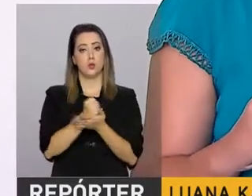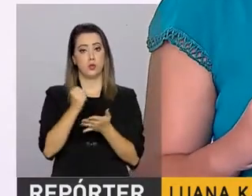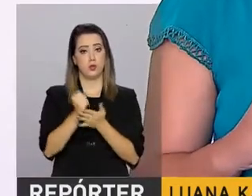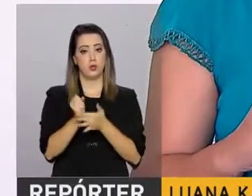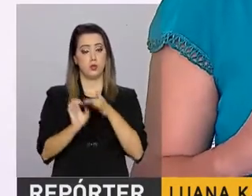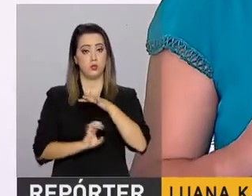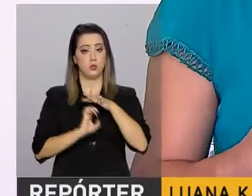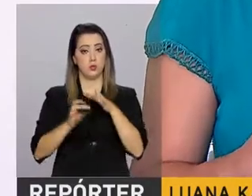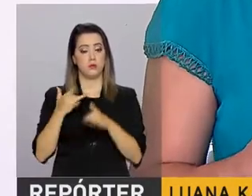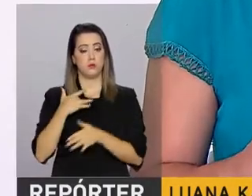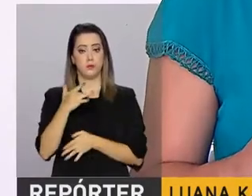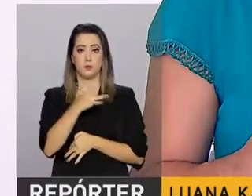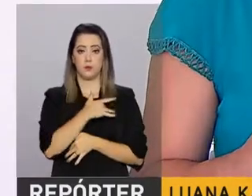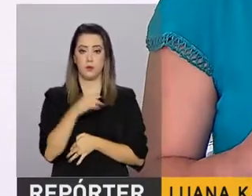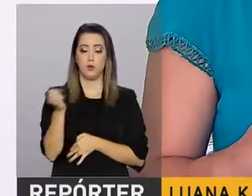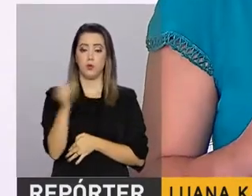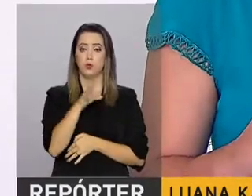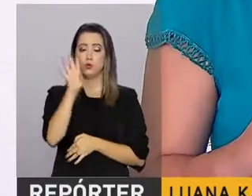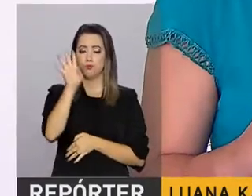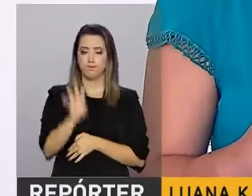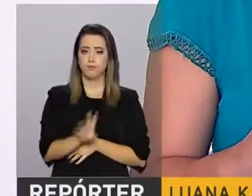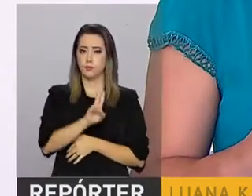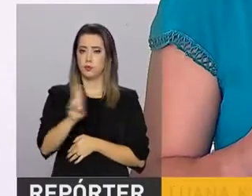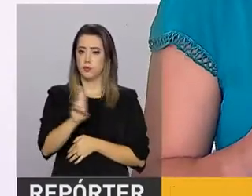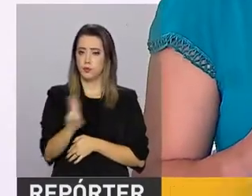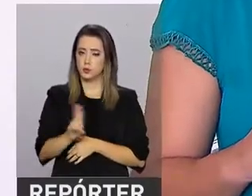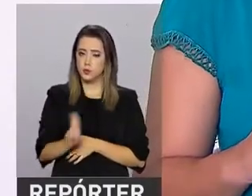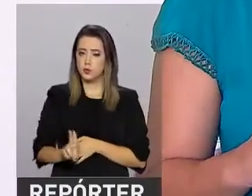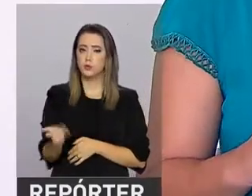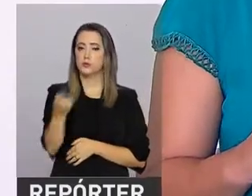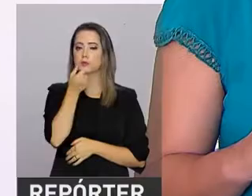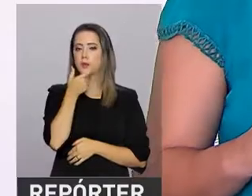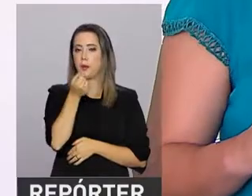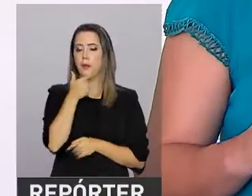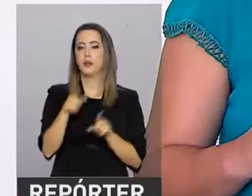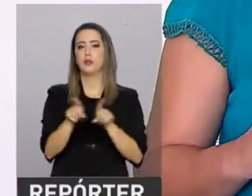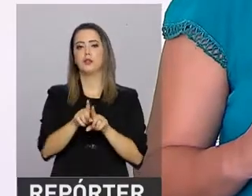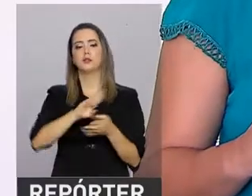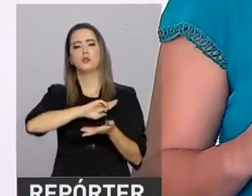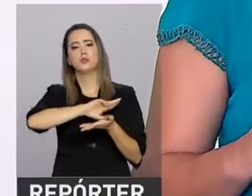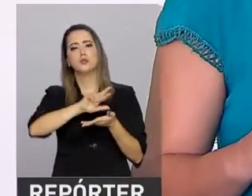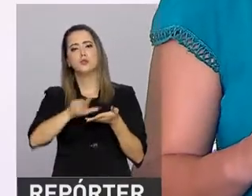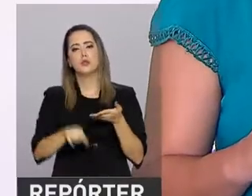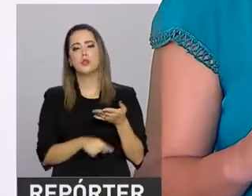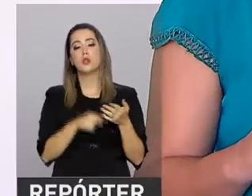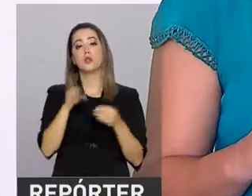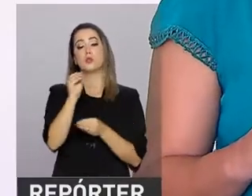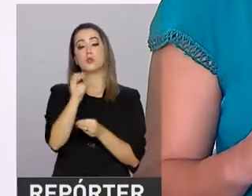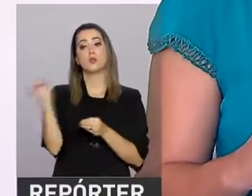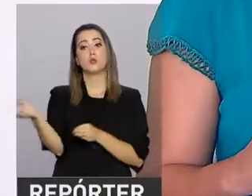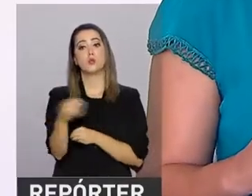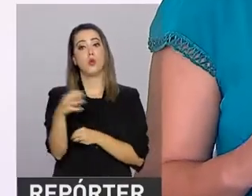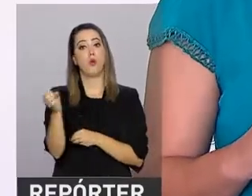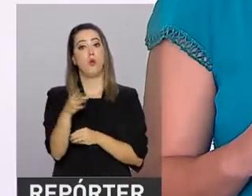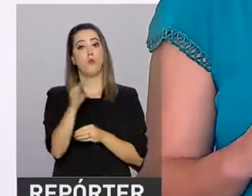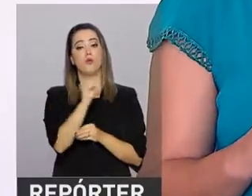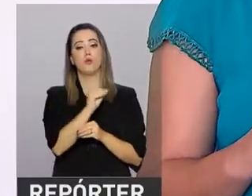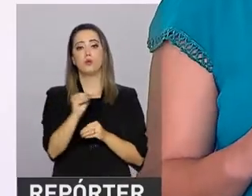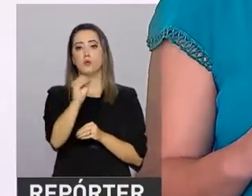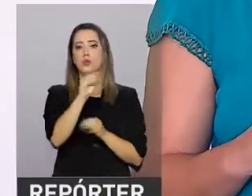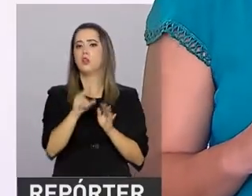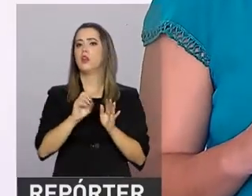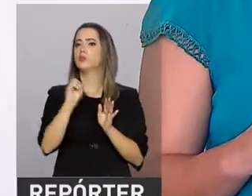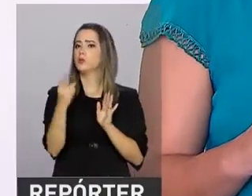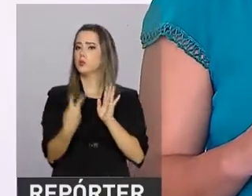a atualização da lista também inclui 18 novas ações como exames e cirurgias e sete procedimentos